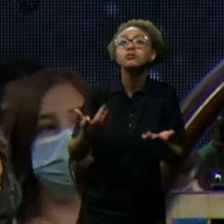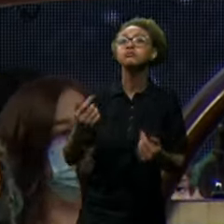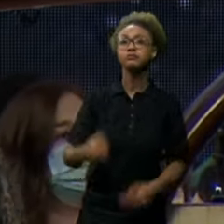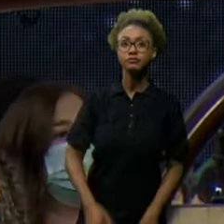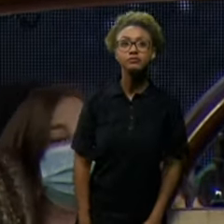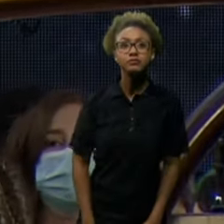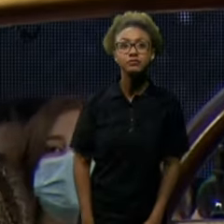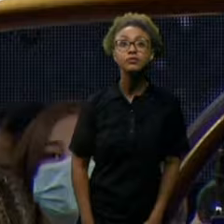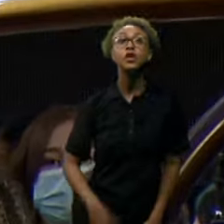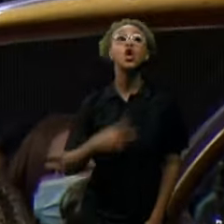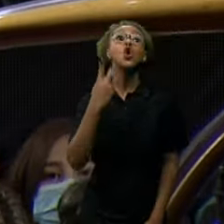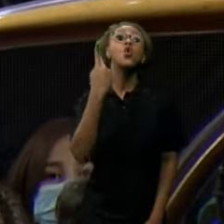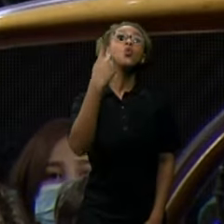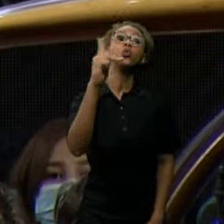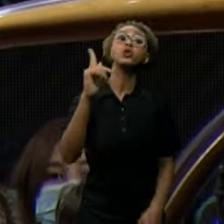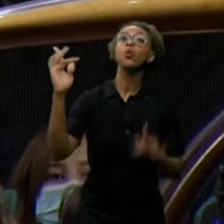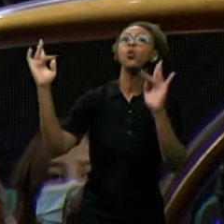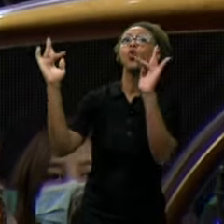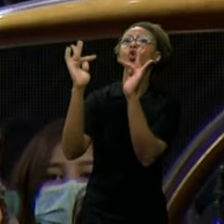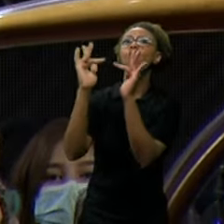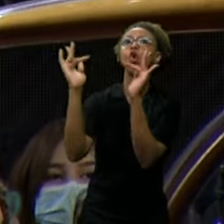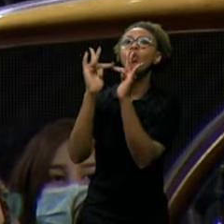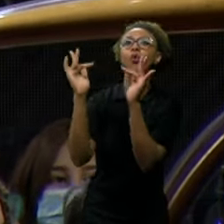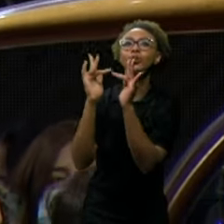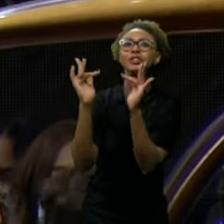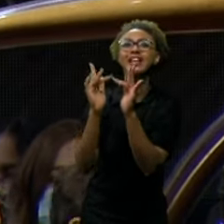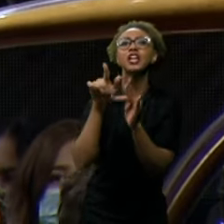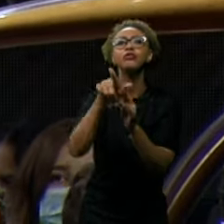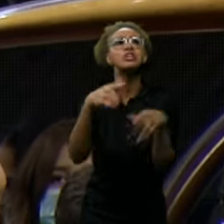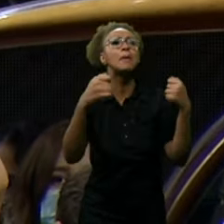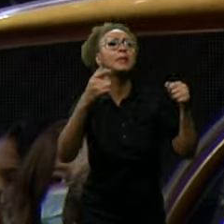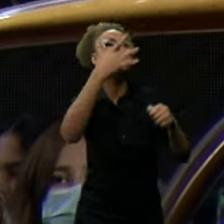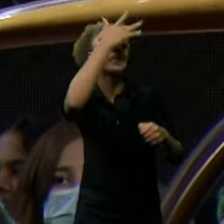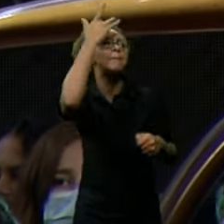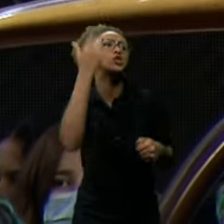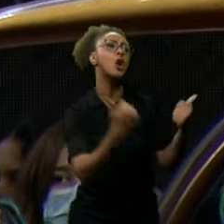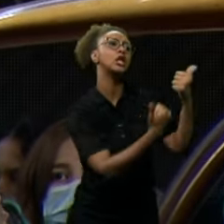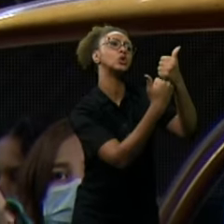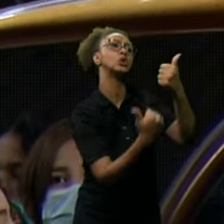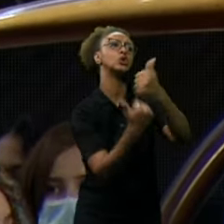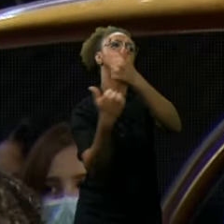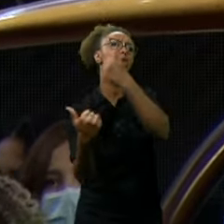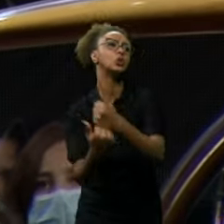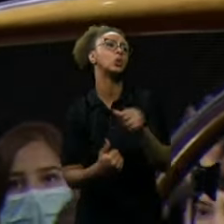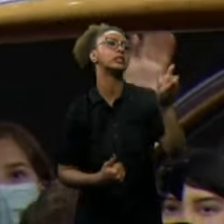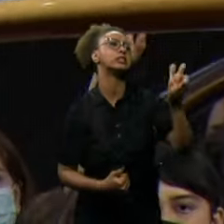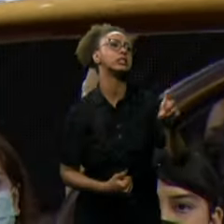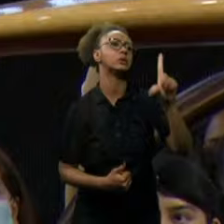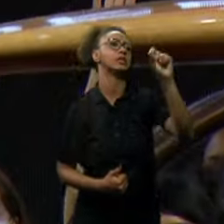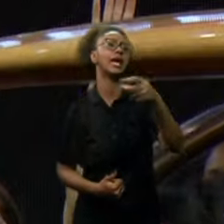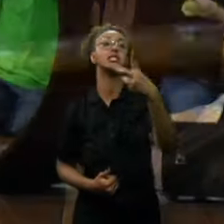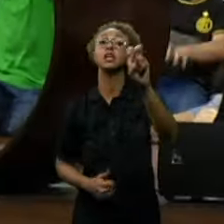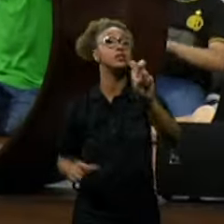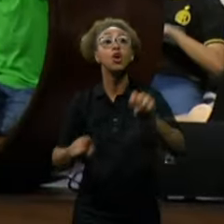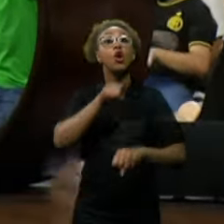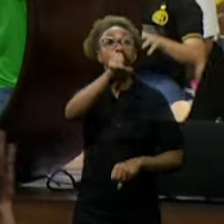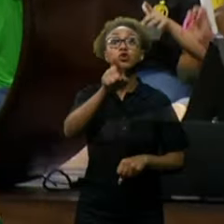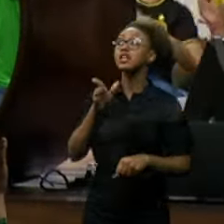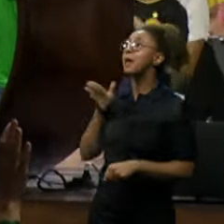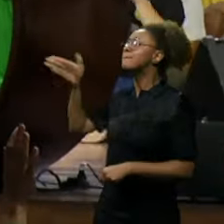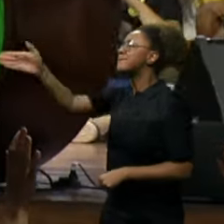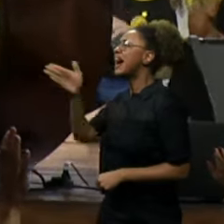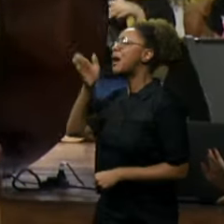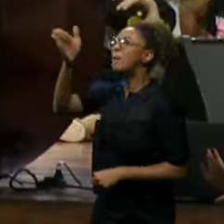o teu acesso ao invés de precisar de cinco de 10 a 15 você vai entrar em